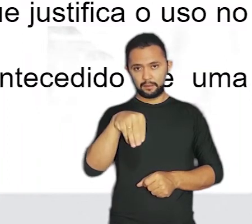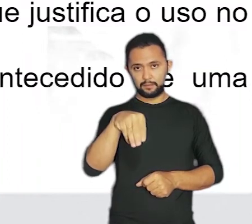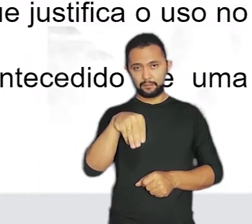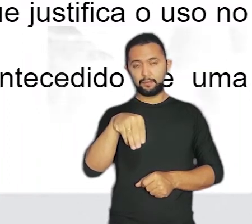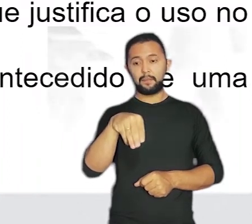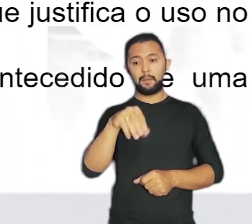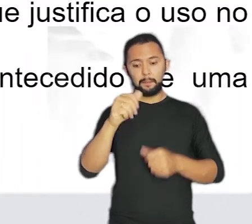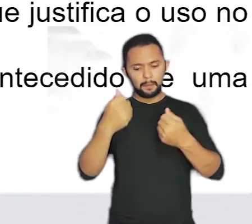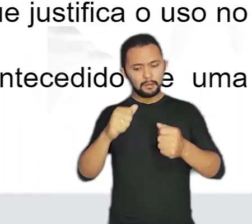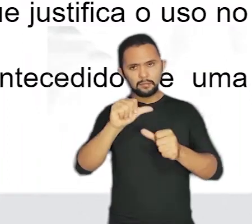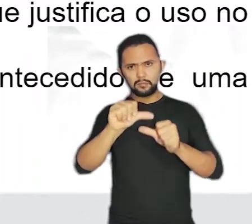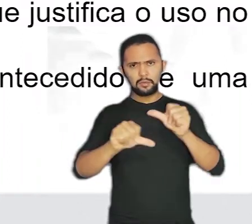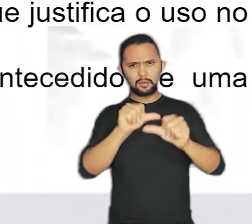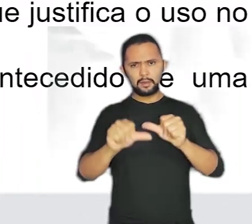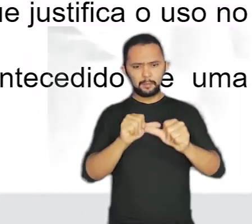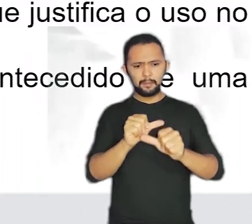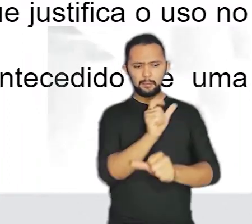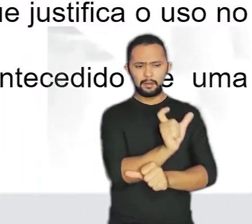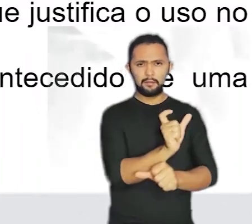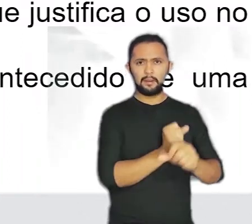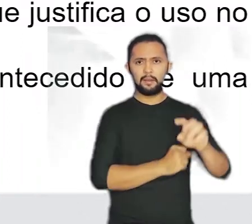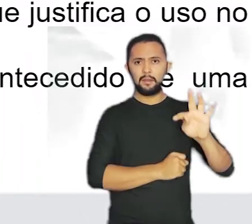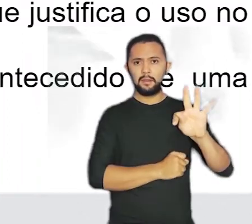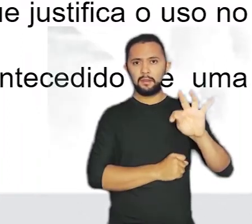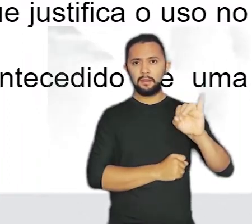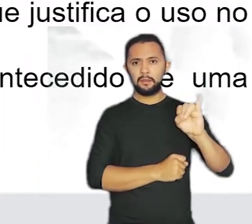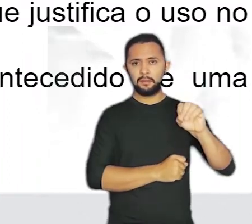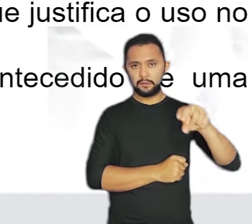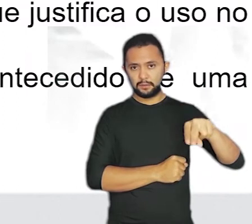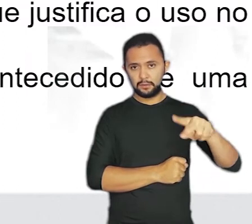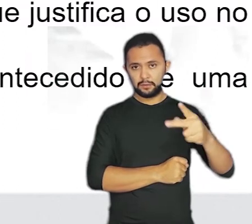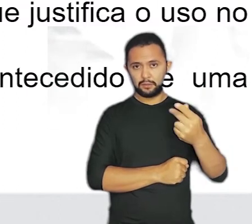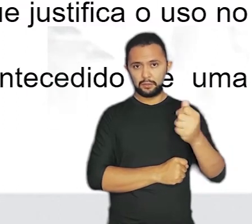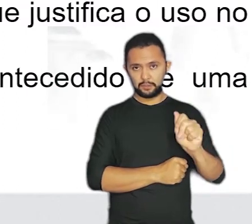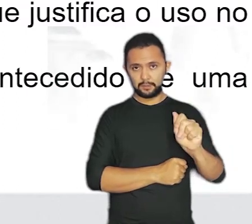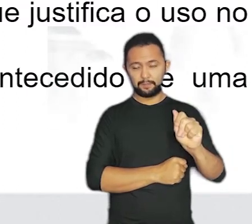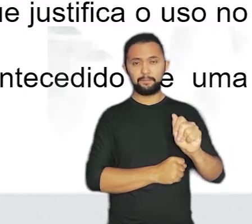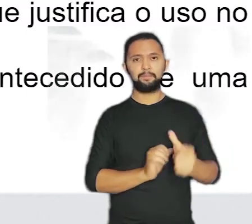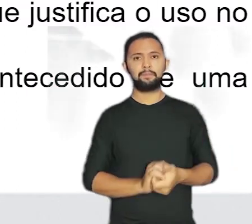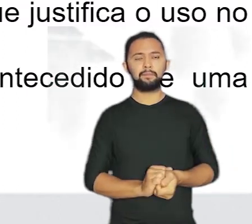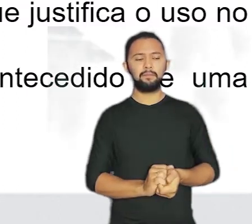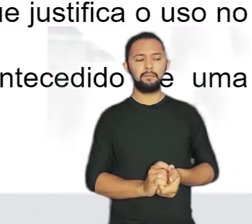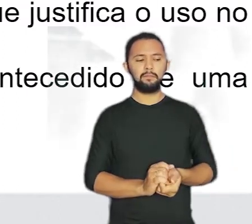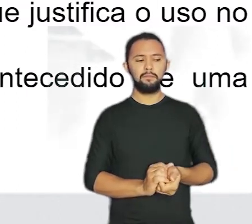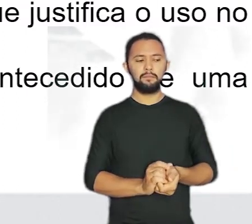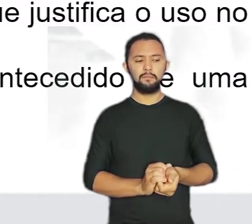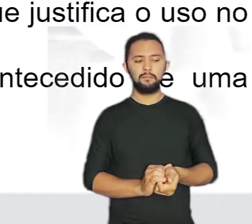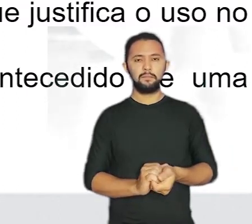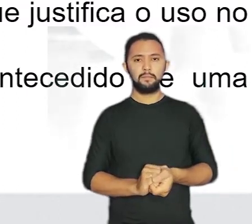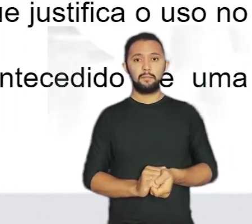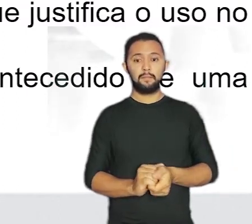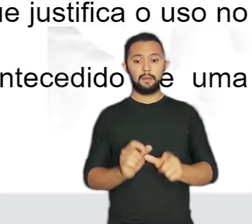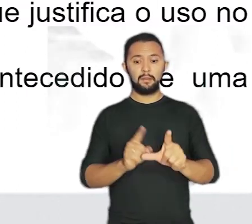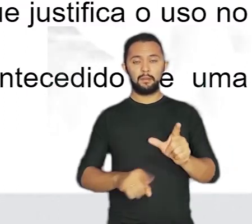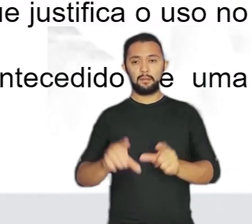forma verbal tinha. O sujeito da forma verbal havia está implícito, ou seja, oculto, desinencial, o